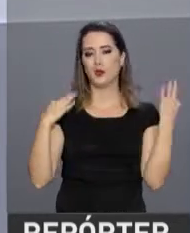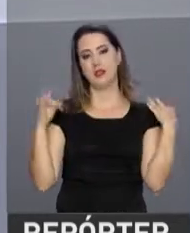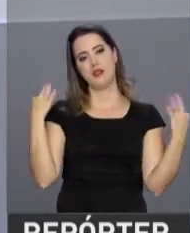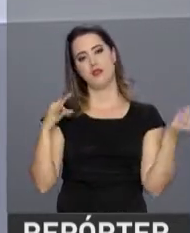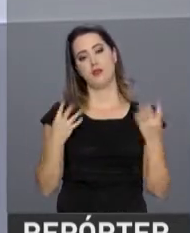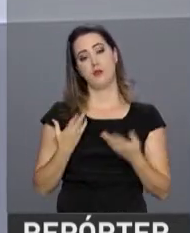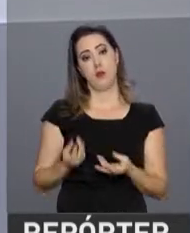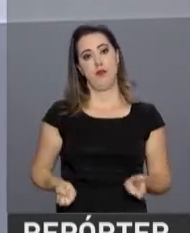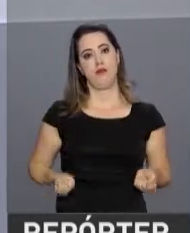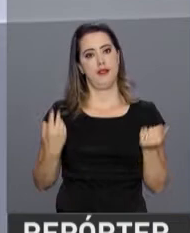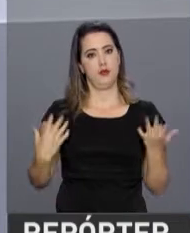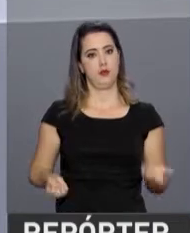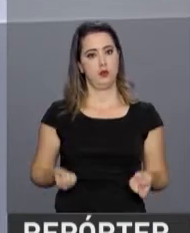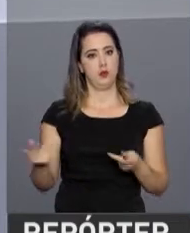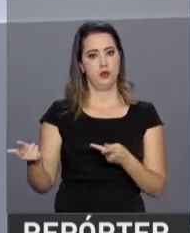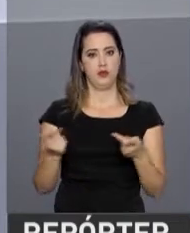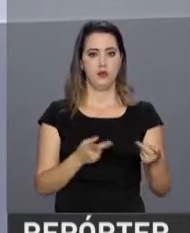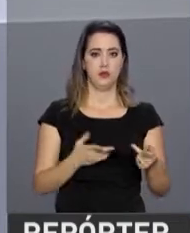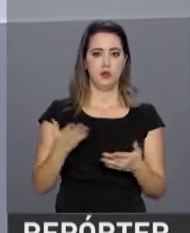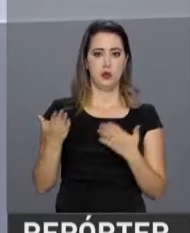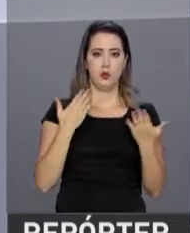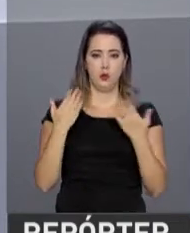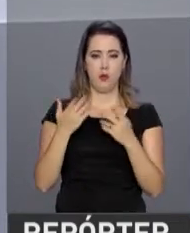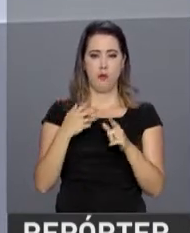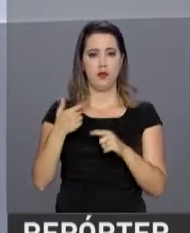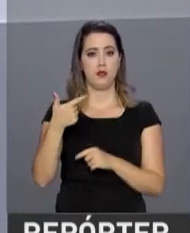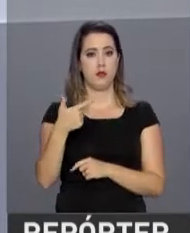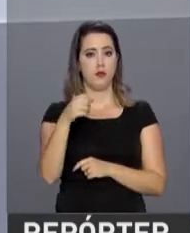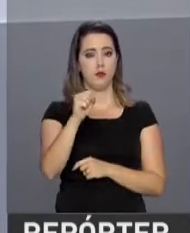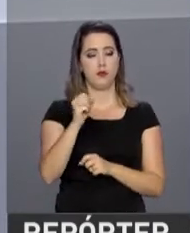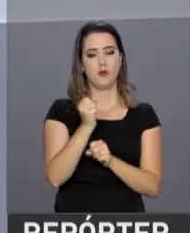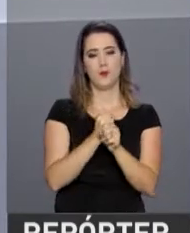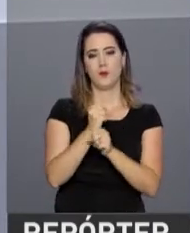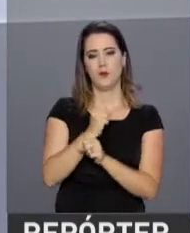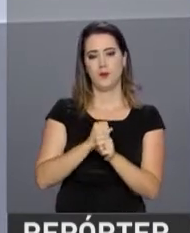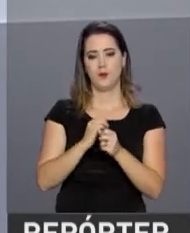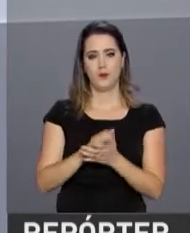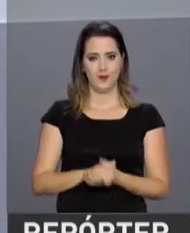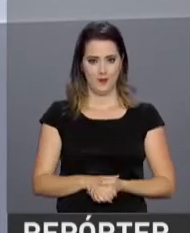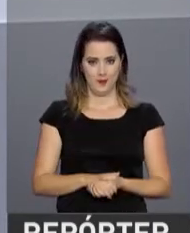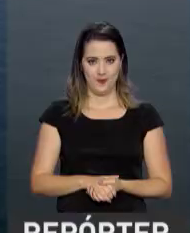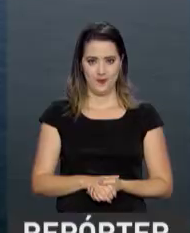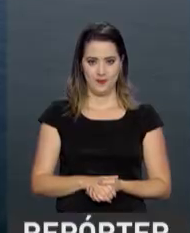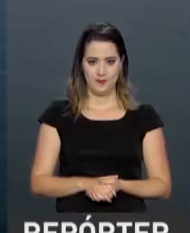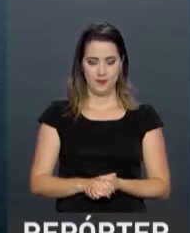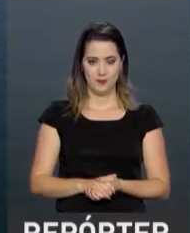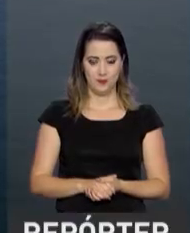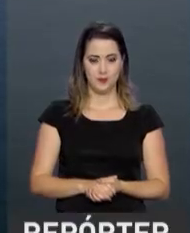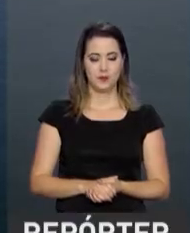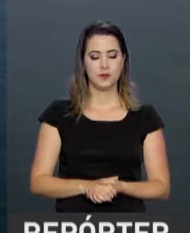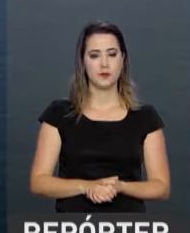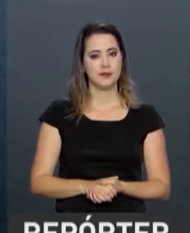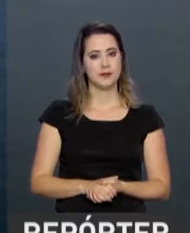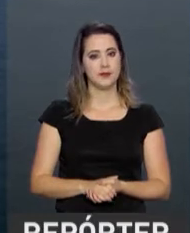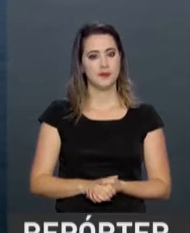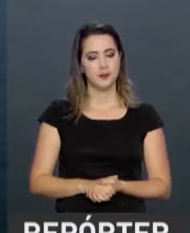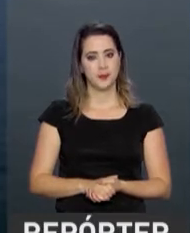o maior gasto de visitantes estrangeiros para o mês dos últimos 28 anos.